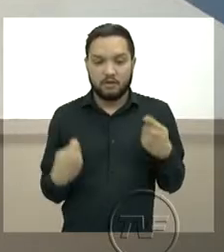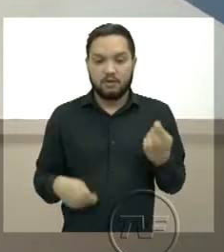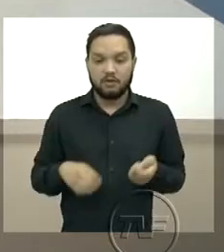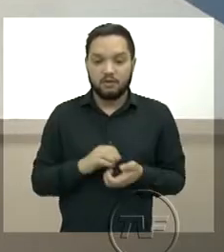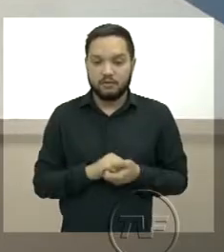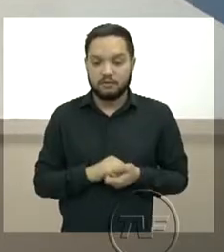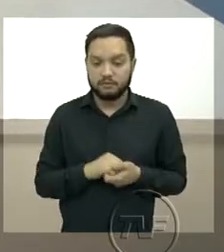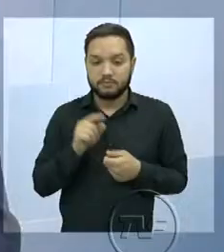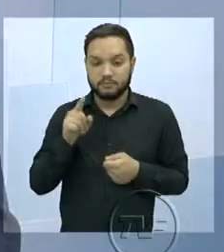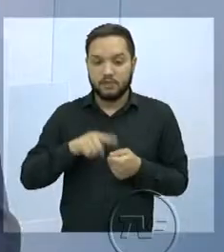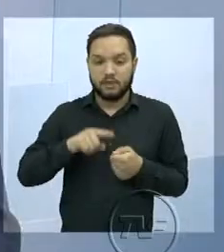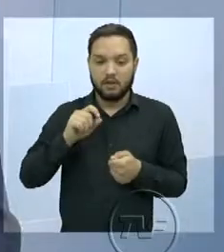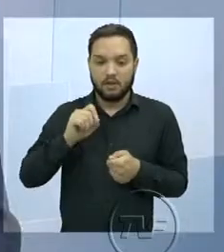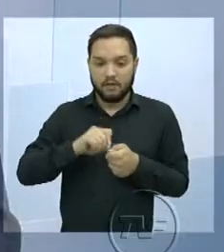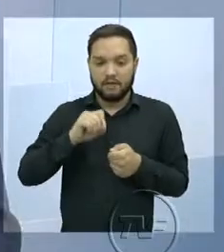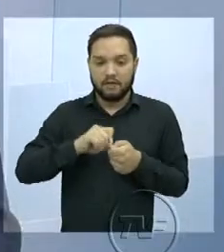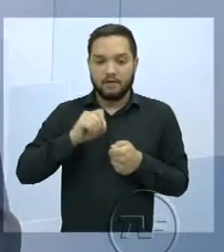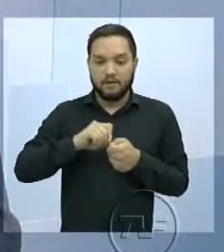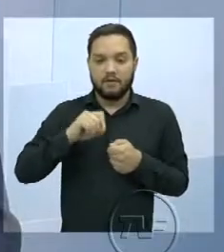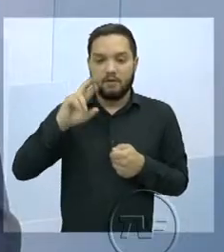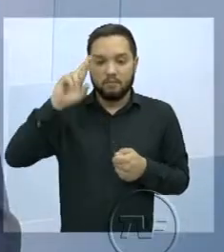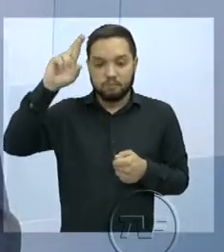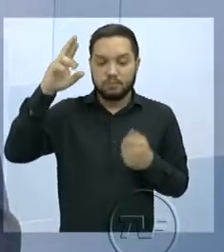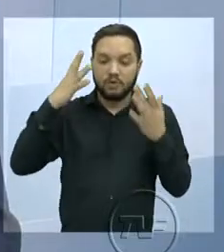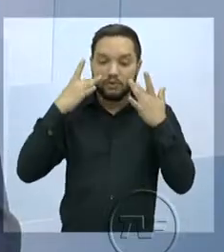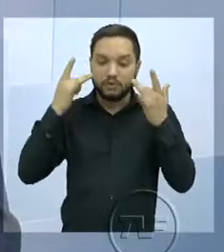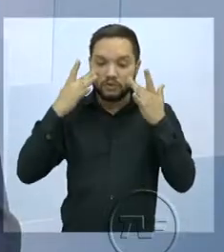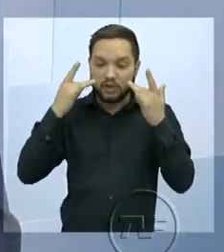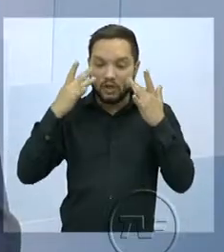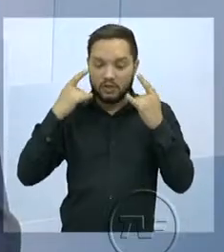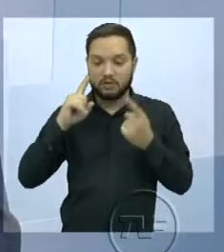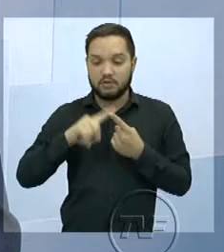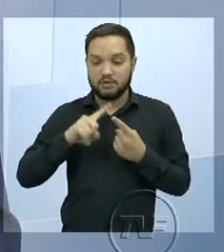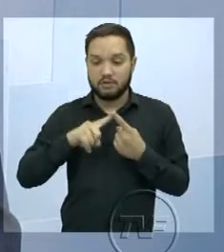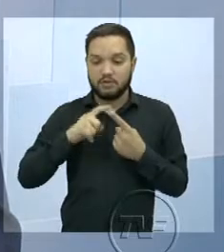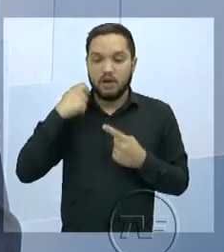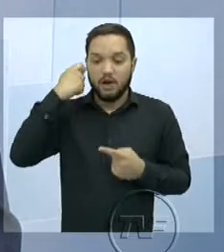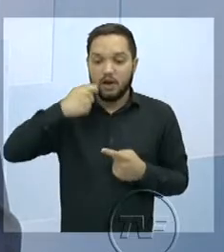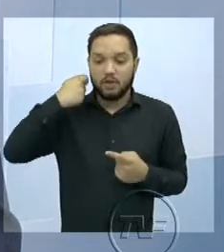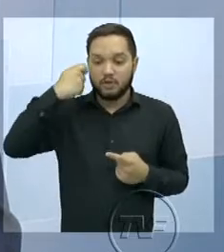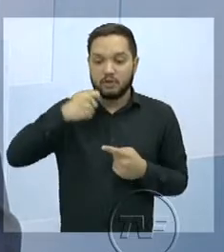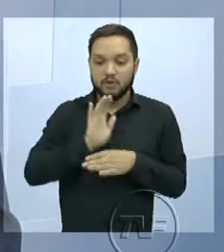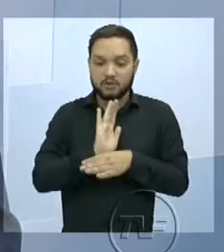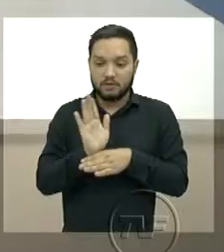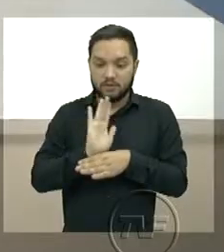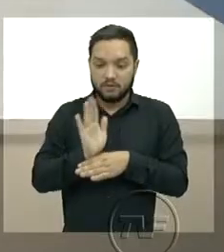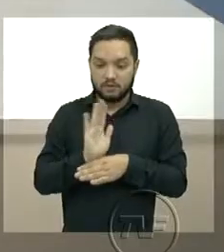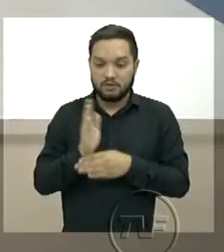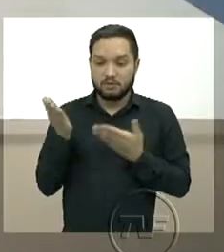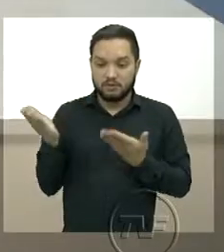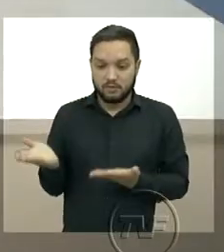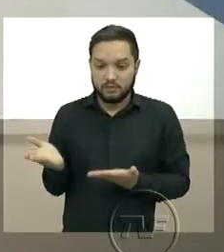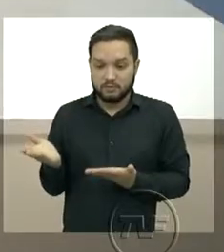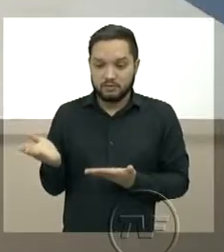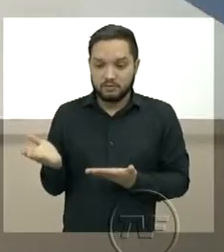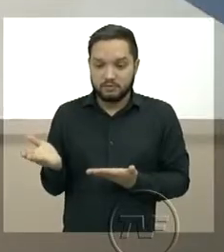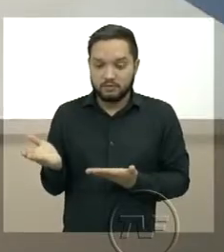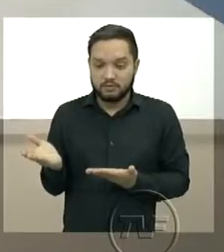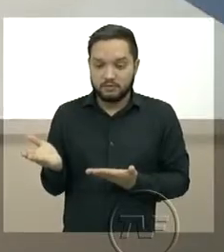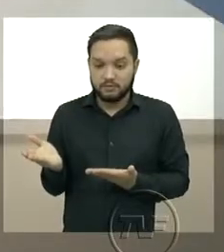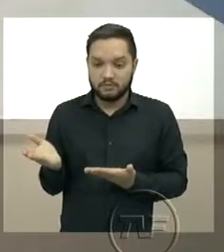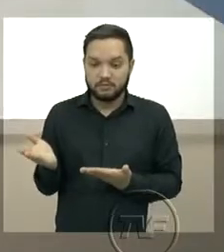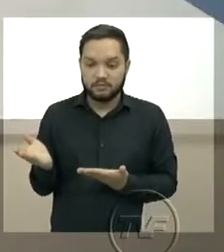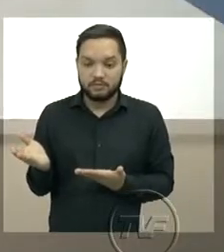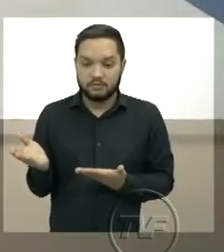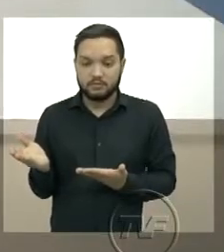né, ator e diretor de teatro e também ator de cinema. O parlamentar também